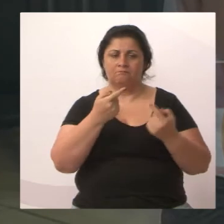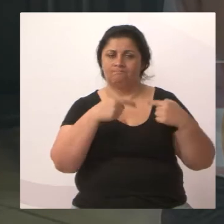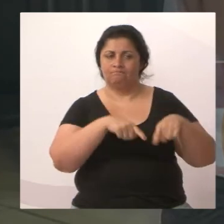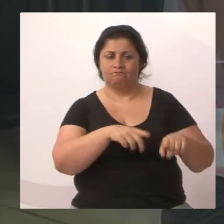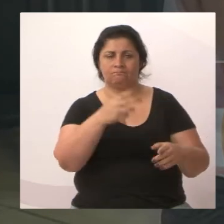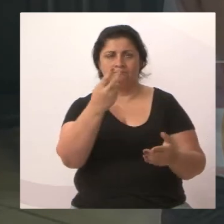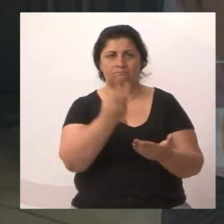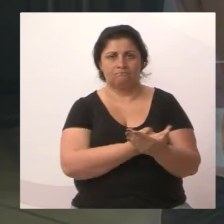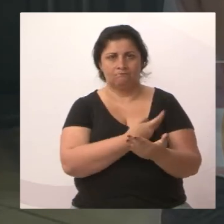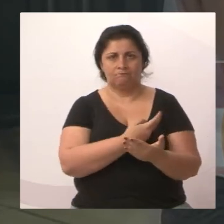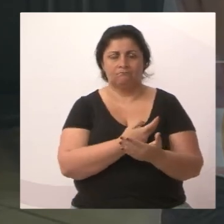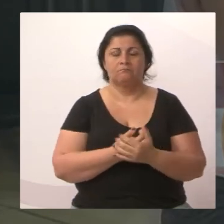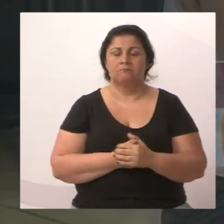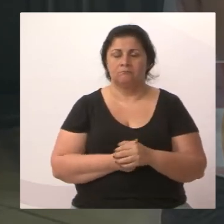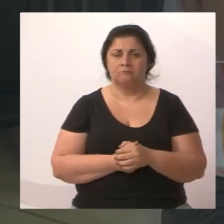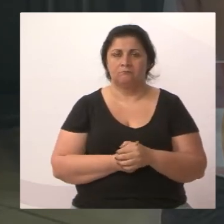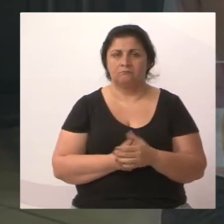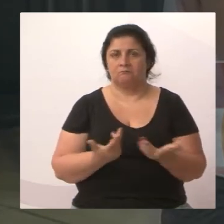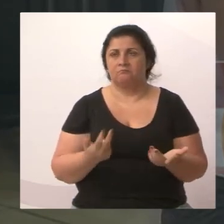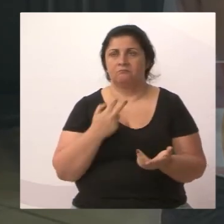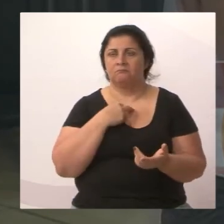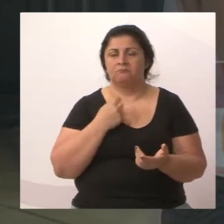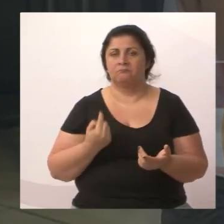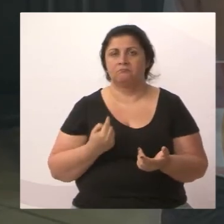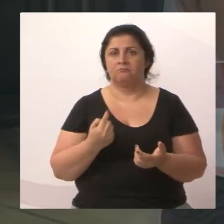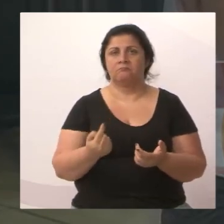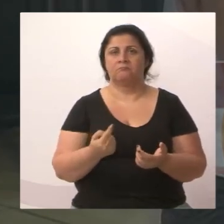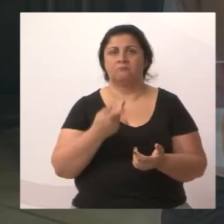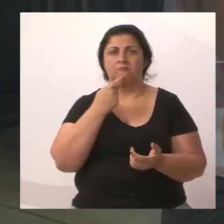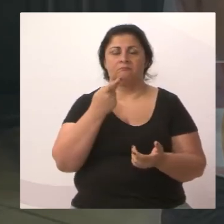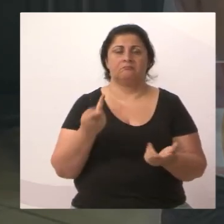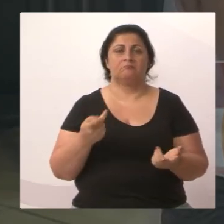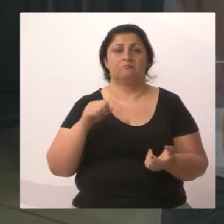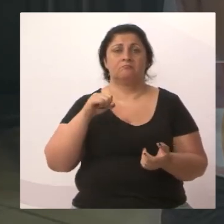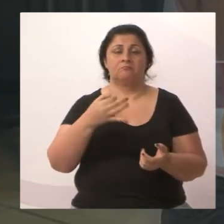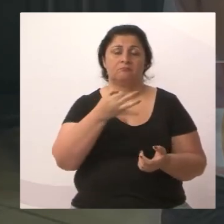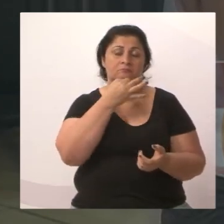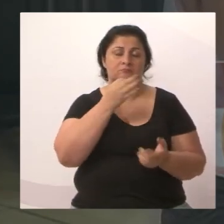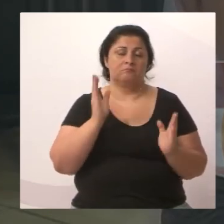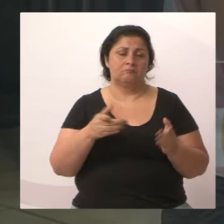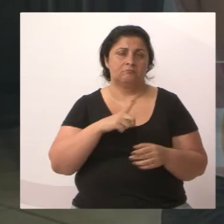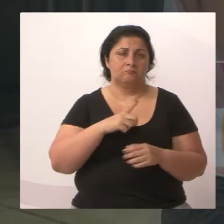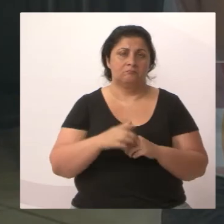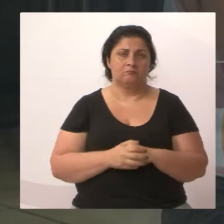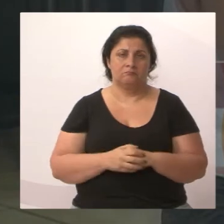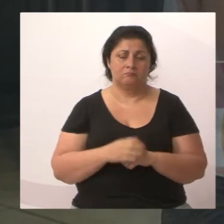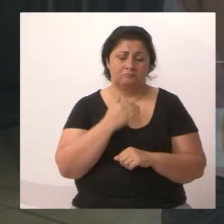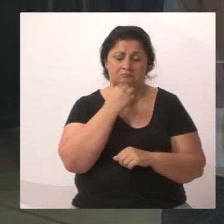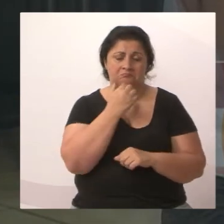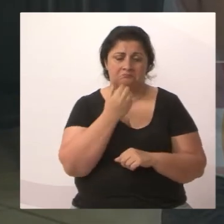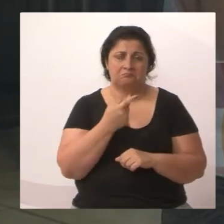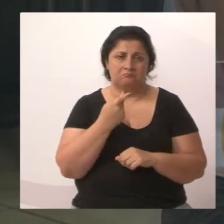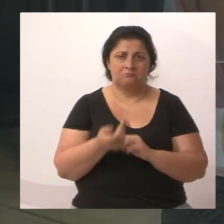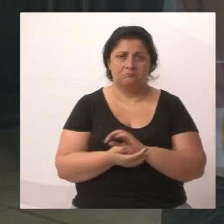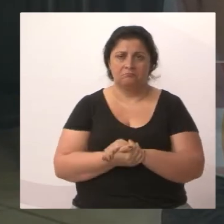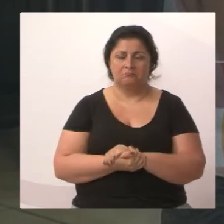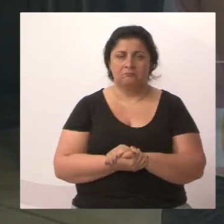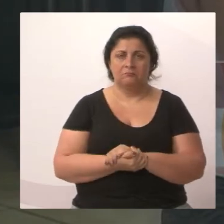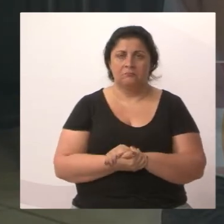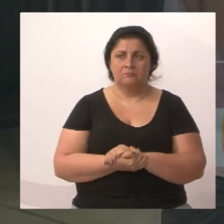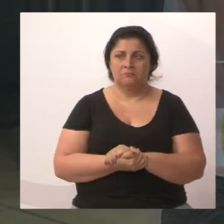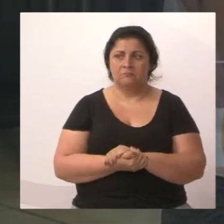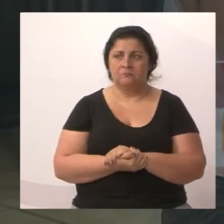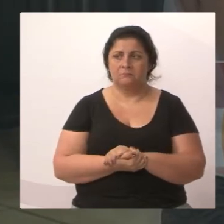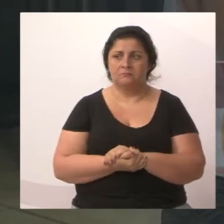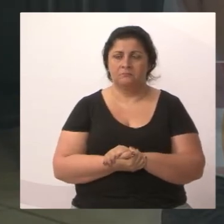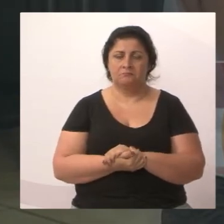a casa acatou isso. Então não adianta o cara vir aqui se defender se a opinião já está formada. Ninguém vai ser convencido. Vão seguir o parecer do tribunal. Eu também